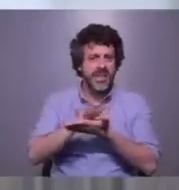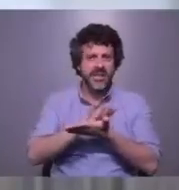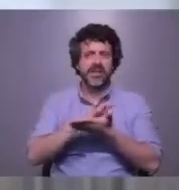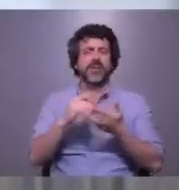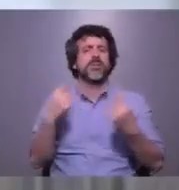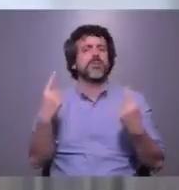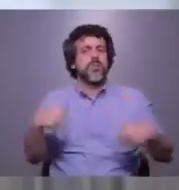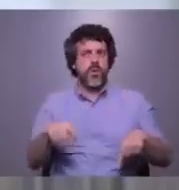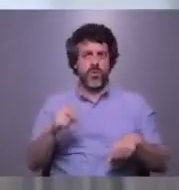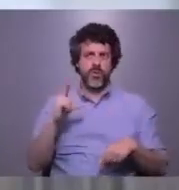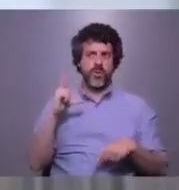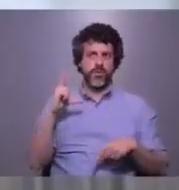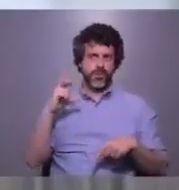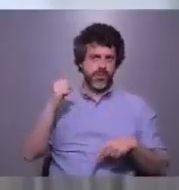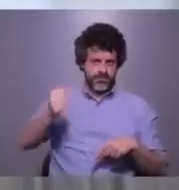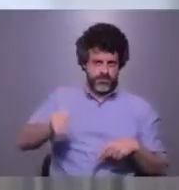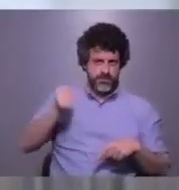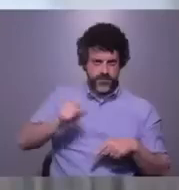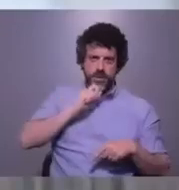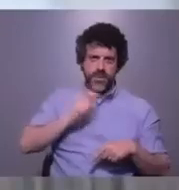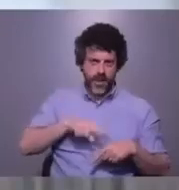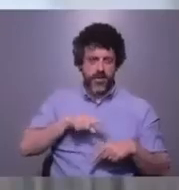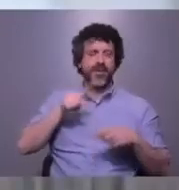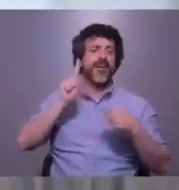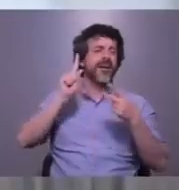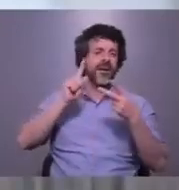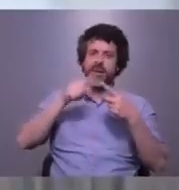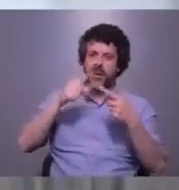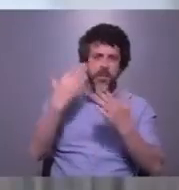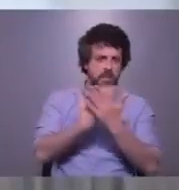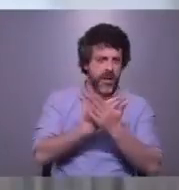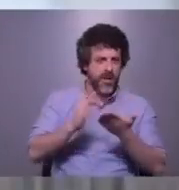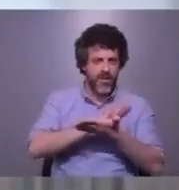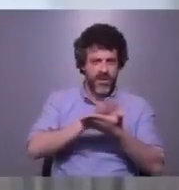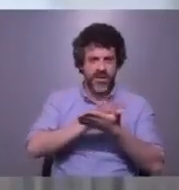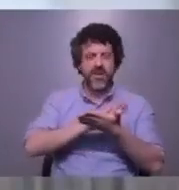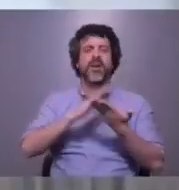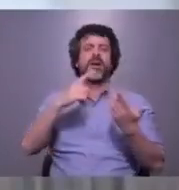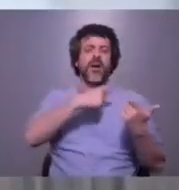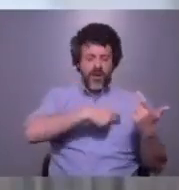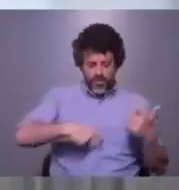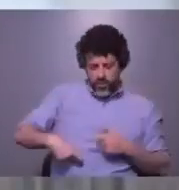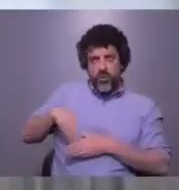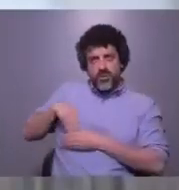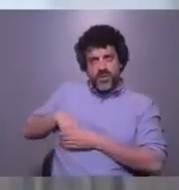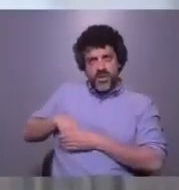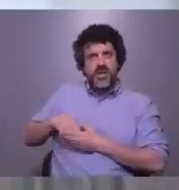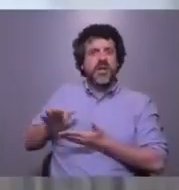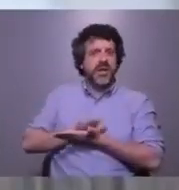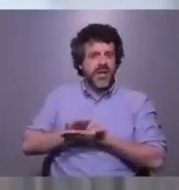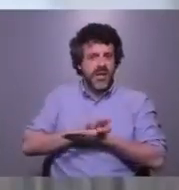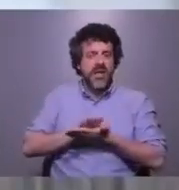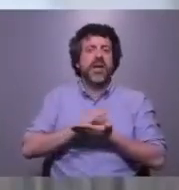laski, ani chleba, ani torby, ani pieniędzy w trzosie. Ale idźcie obuci